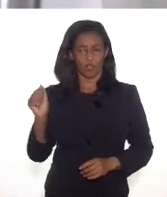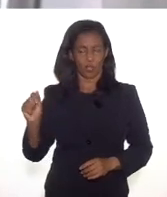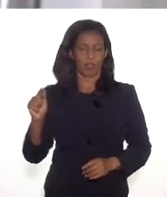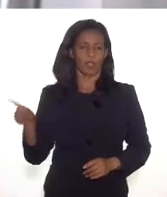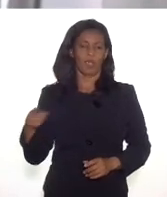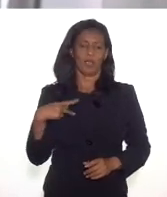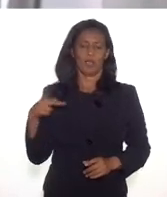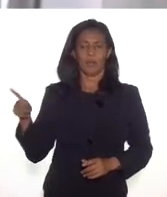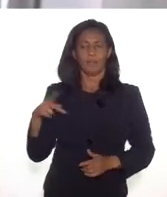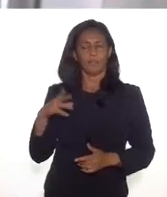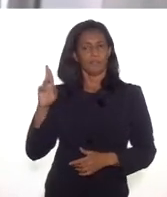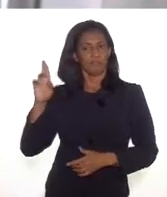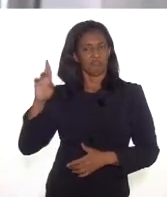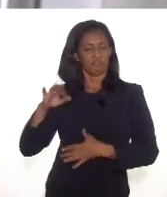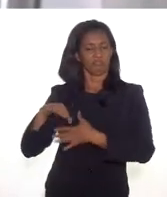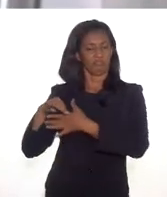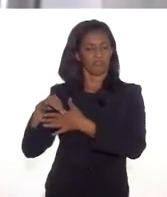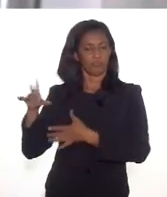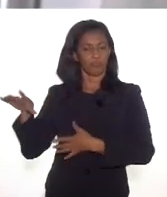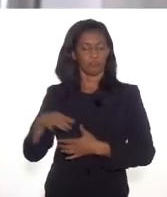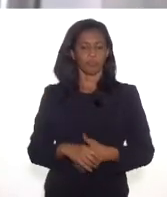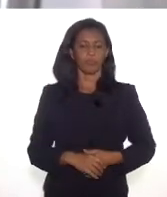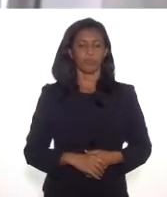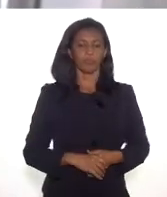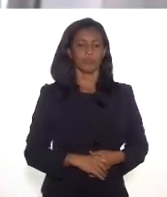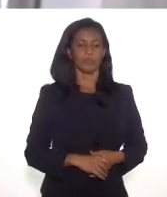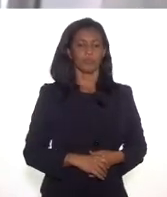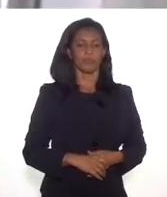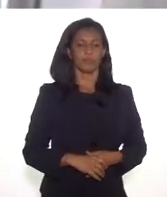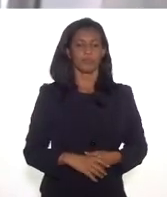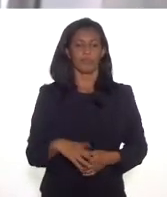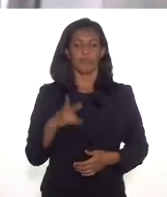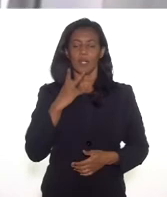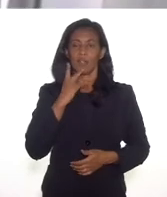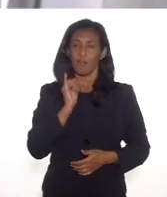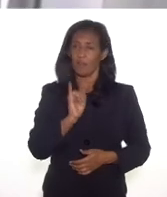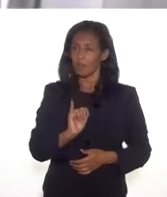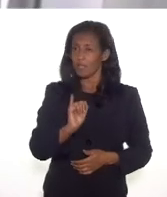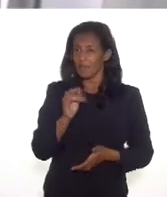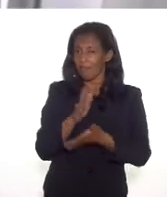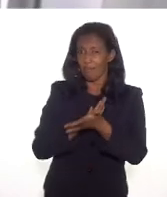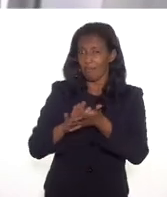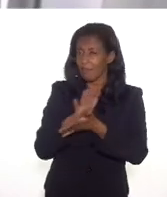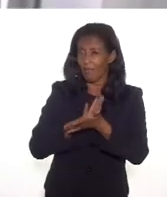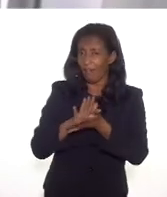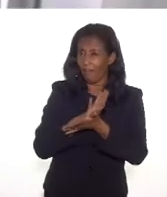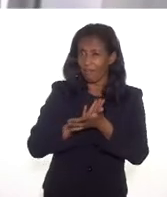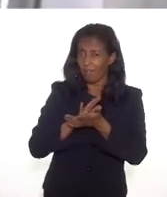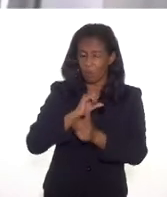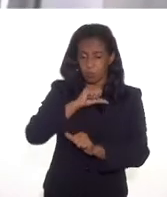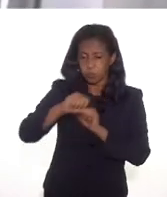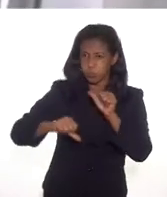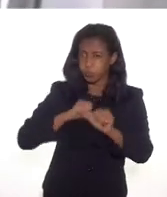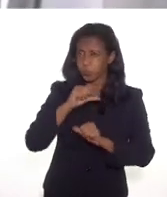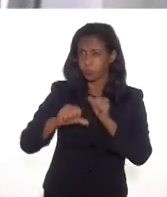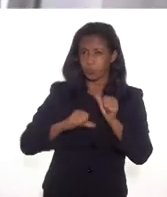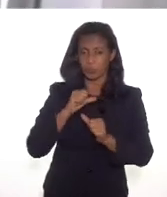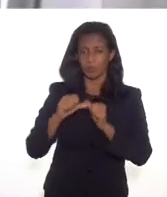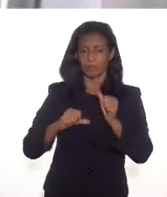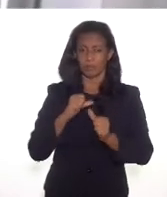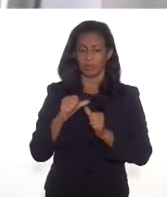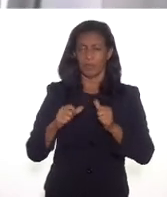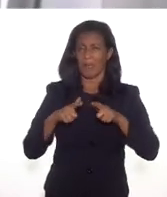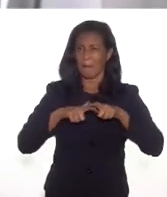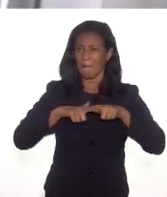seu vice-reitor, dando conta de que, se nada mudar, se nada no financiamento da